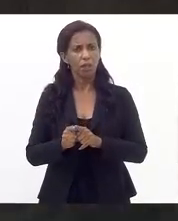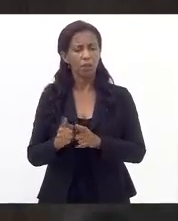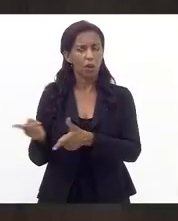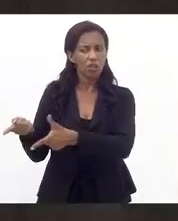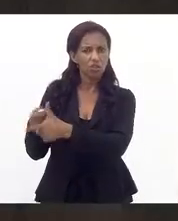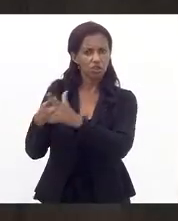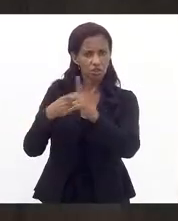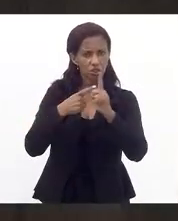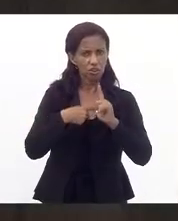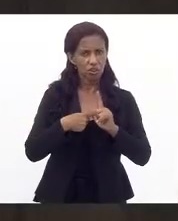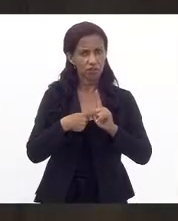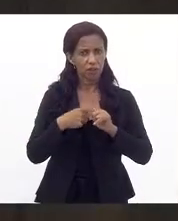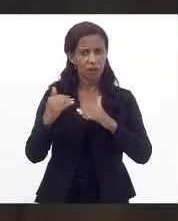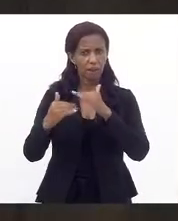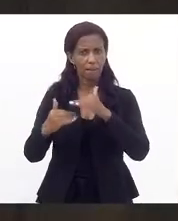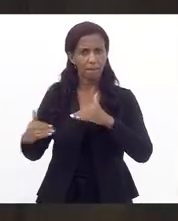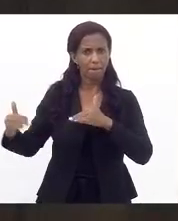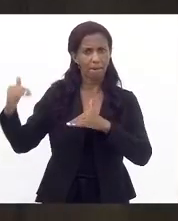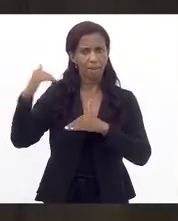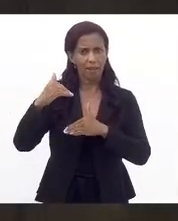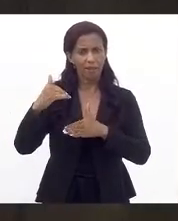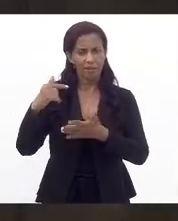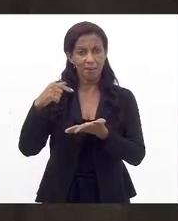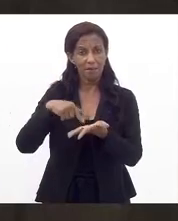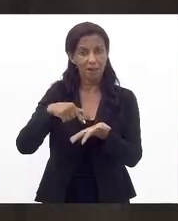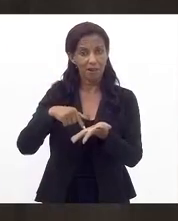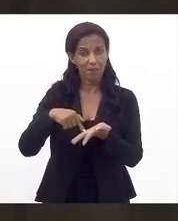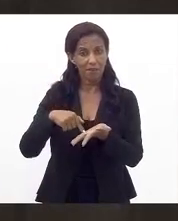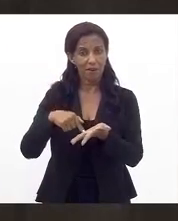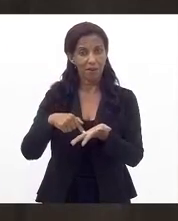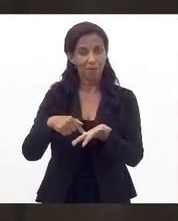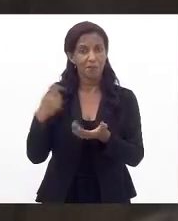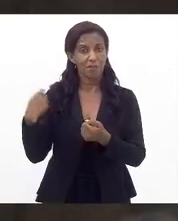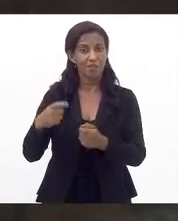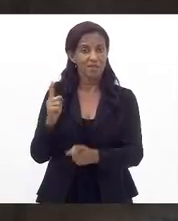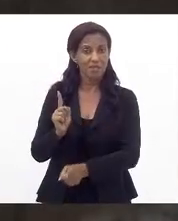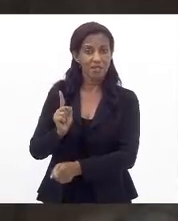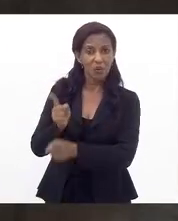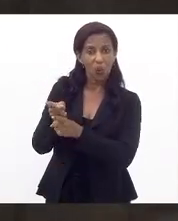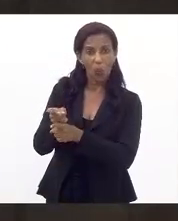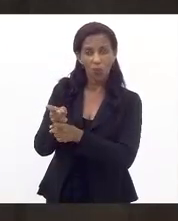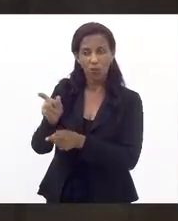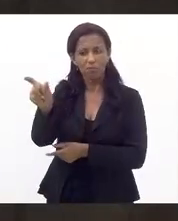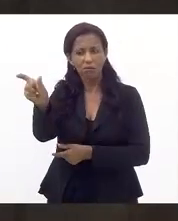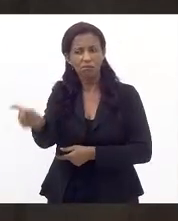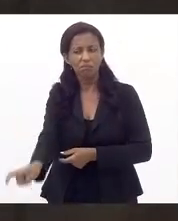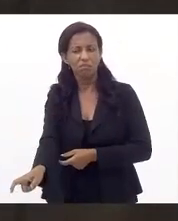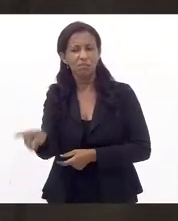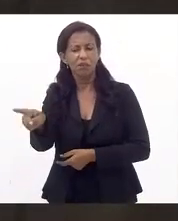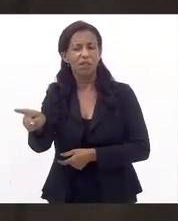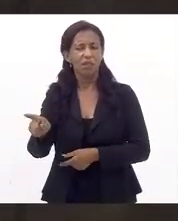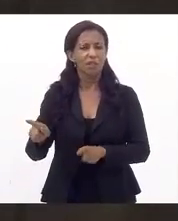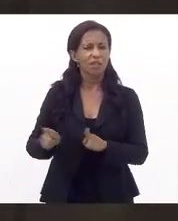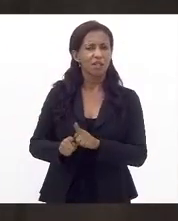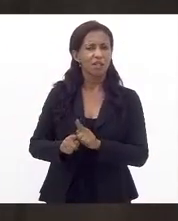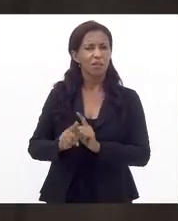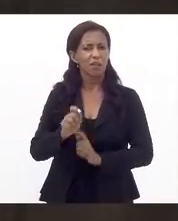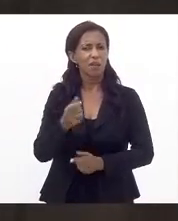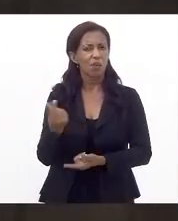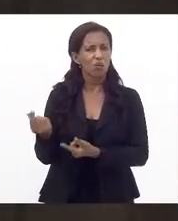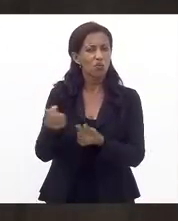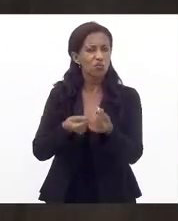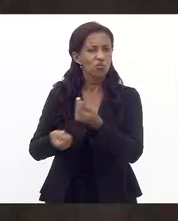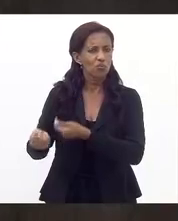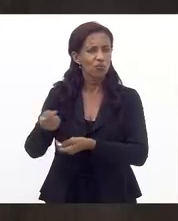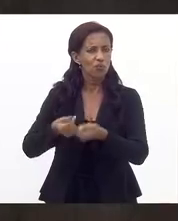em dívida ativa passam pela mão dos Oficiais de Justiça que precisam encontrar os jurisdicionados e também a constrição de seus bens